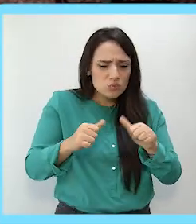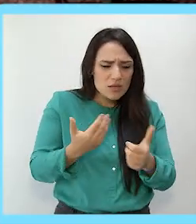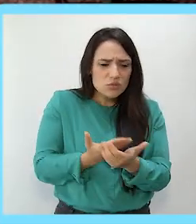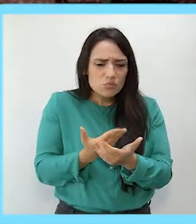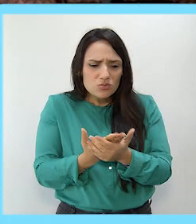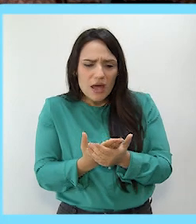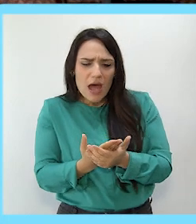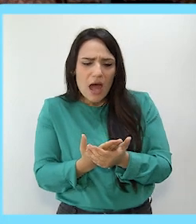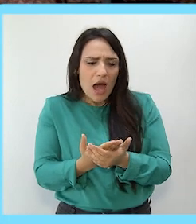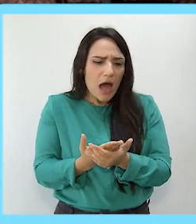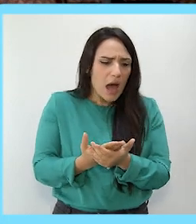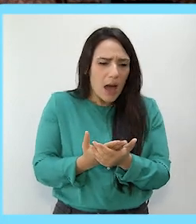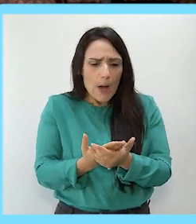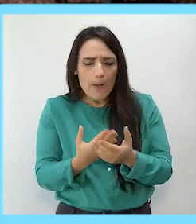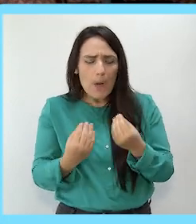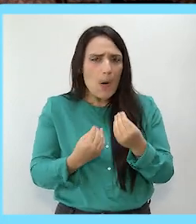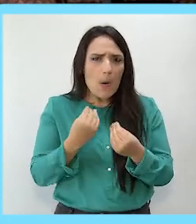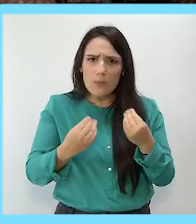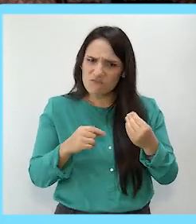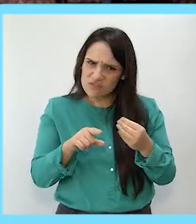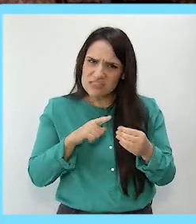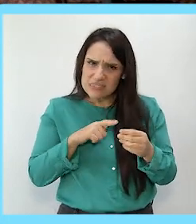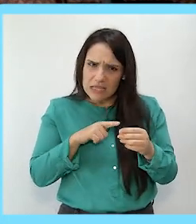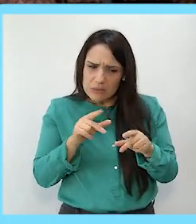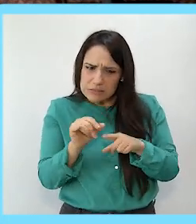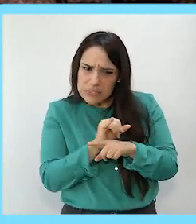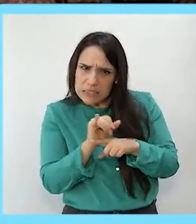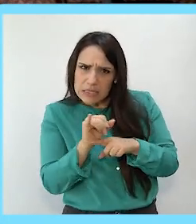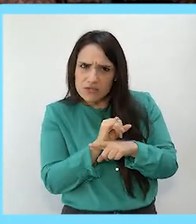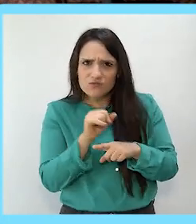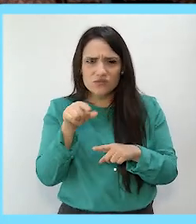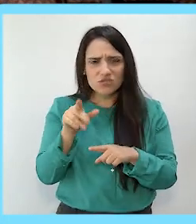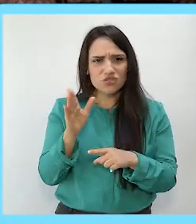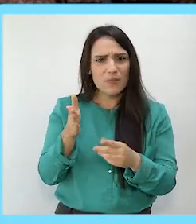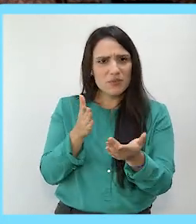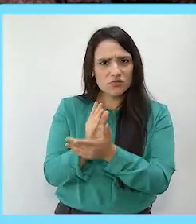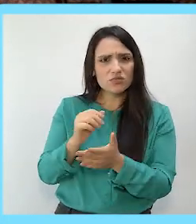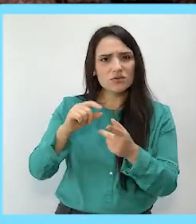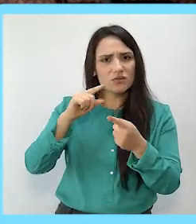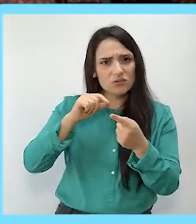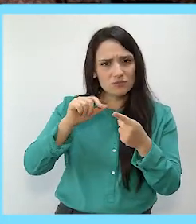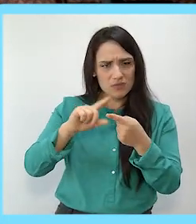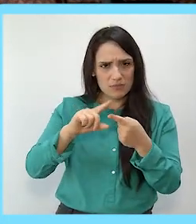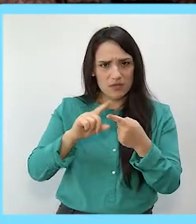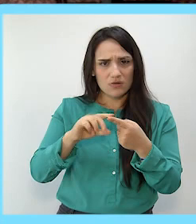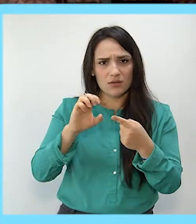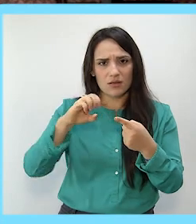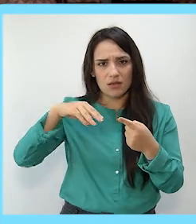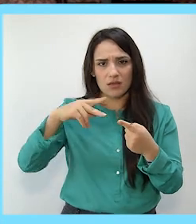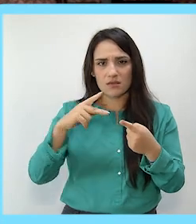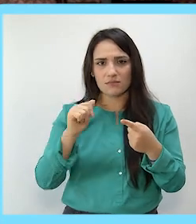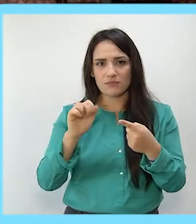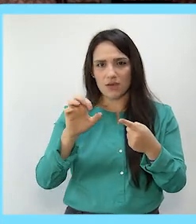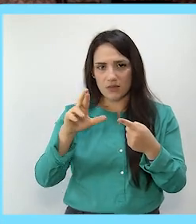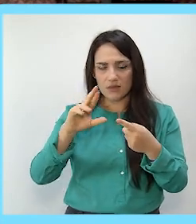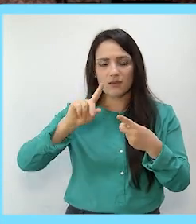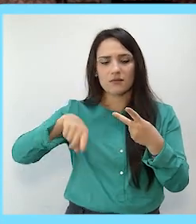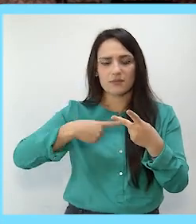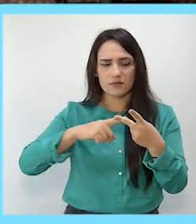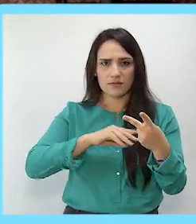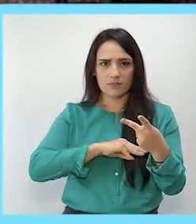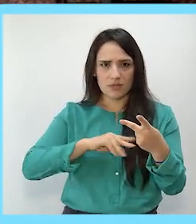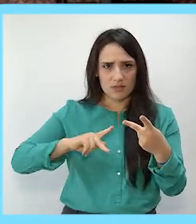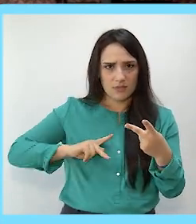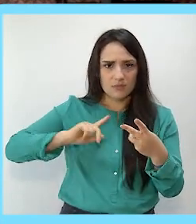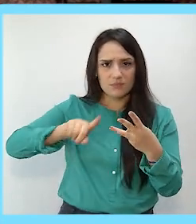revisar a matéria? Como é que você fez ao longo da tua vida? Você já fez 3 concursos, passou? Já, passei. Para IPAER, isso, para o